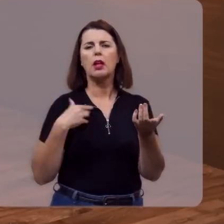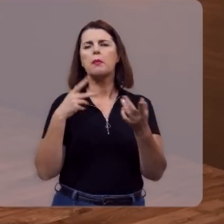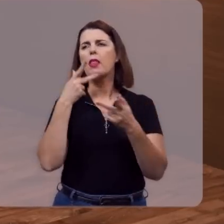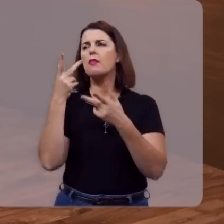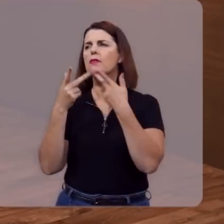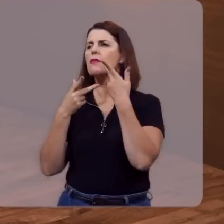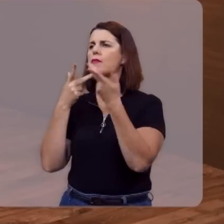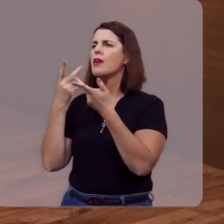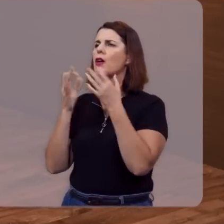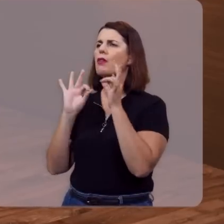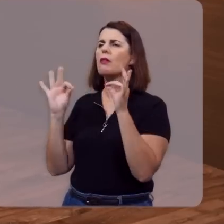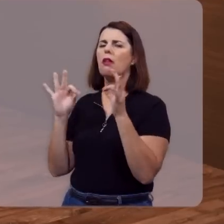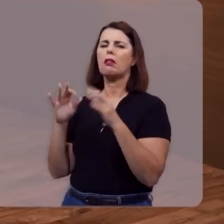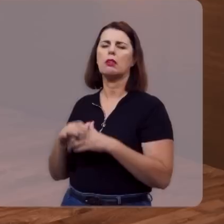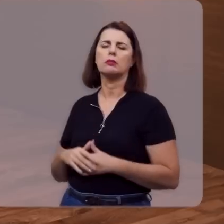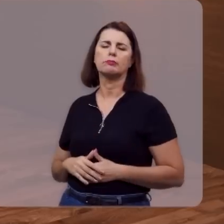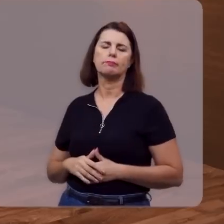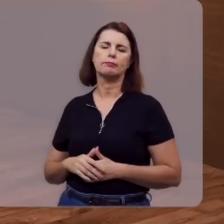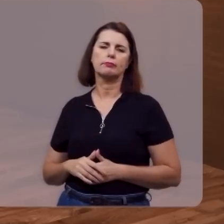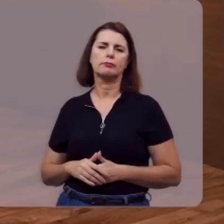És Tu diante do espelho.